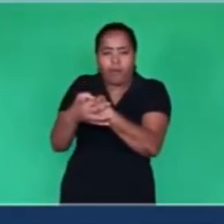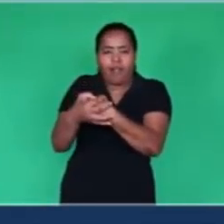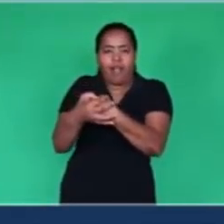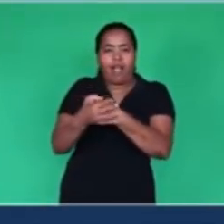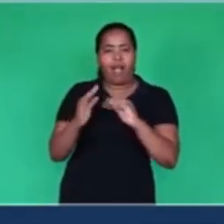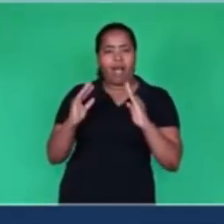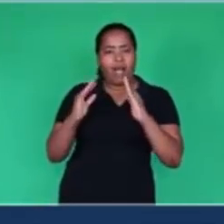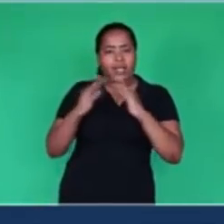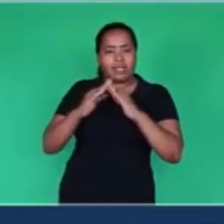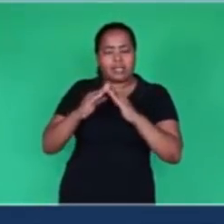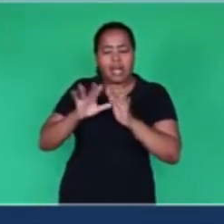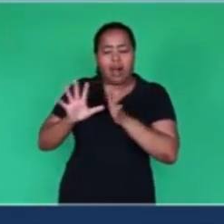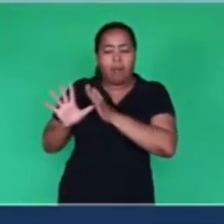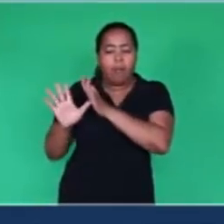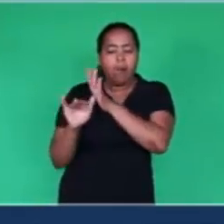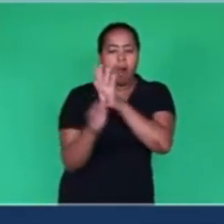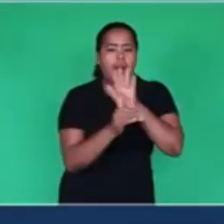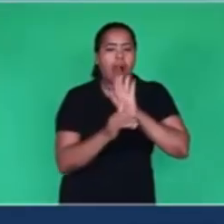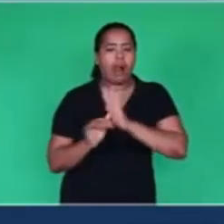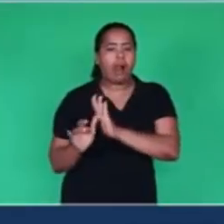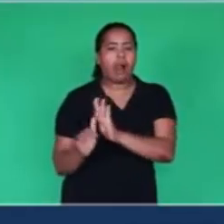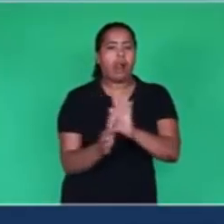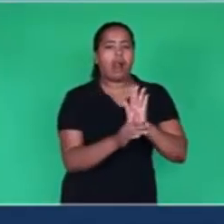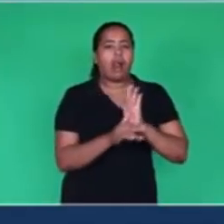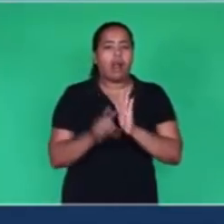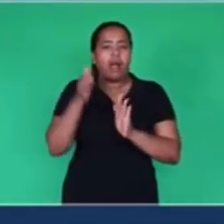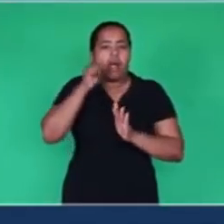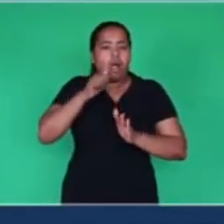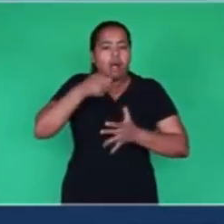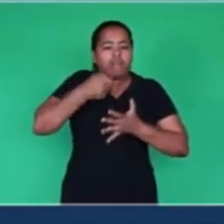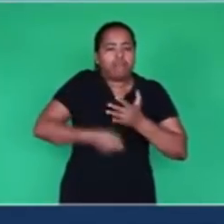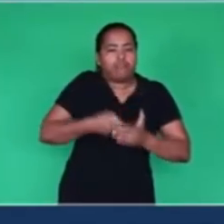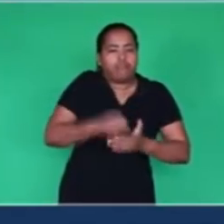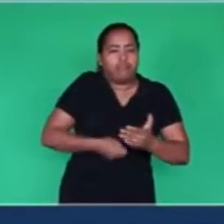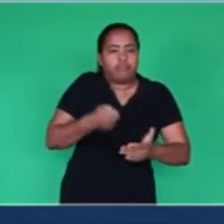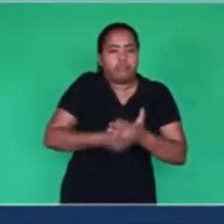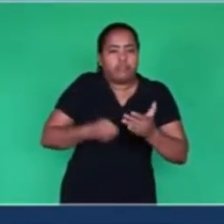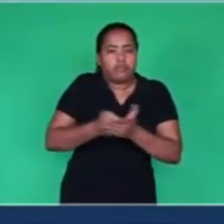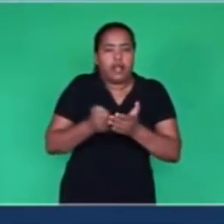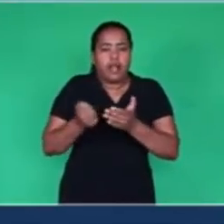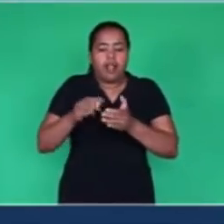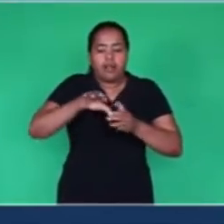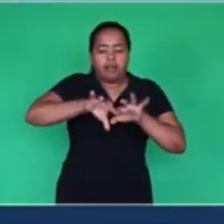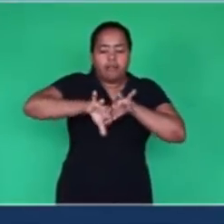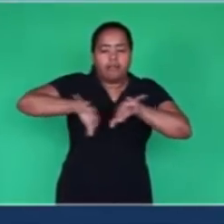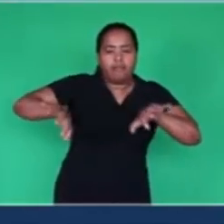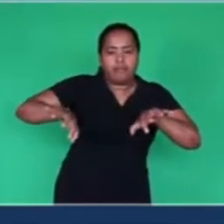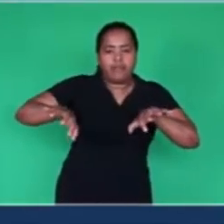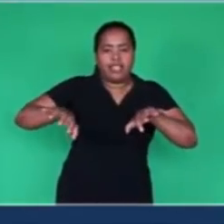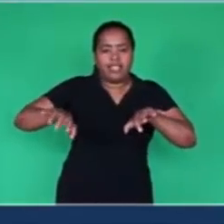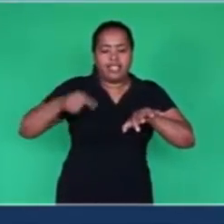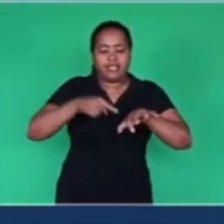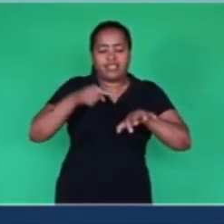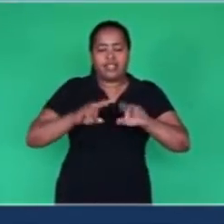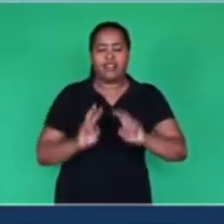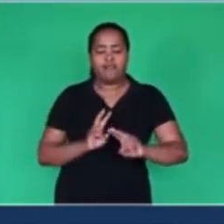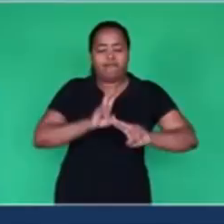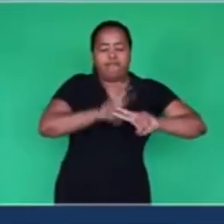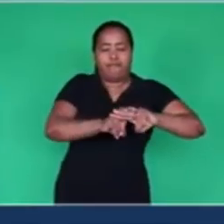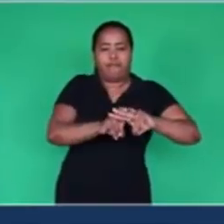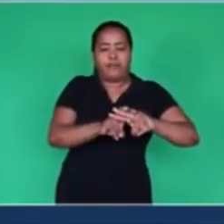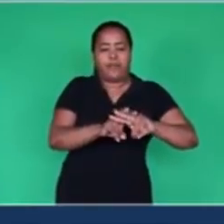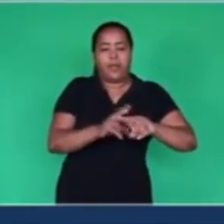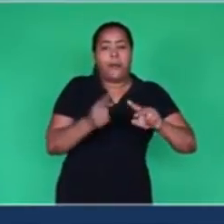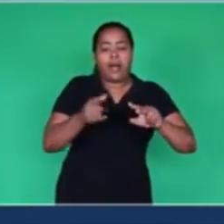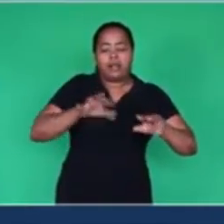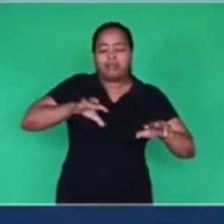serão saqueadas, e as mulheres forçadas. E metade da cidade será para o cativeiro, mas o resto